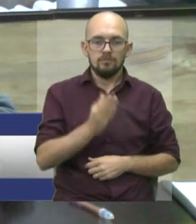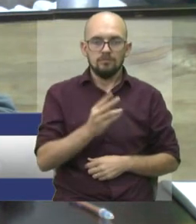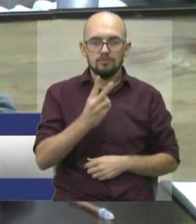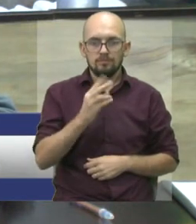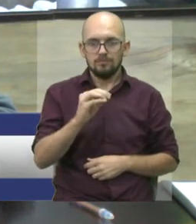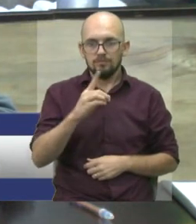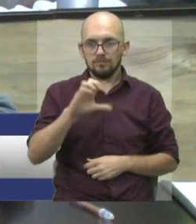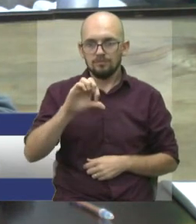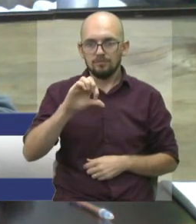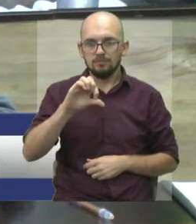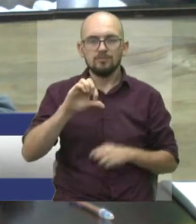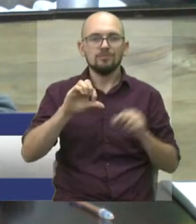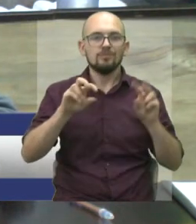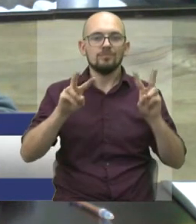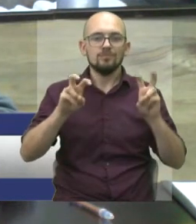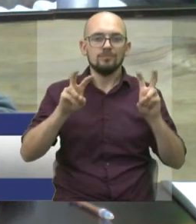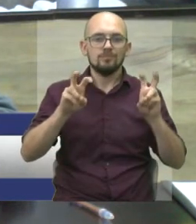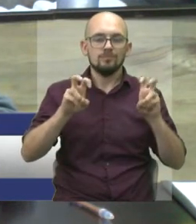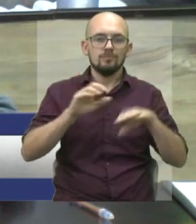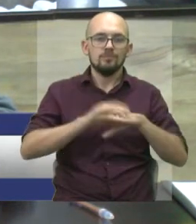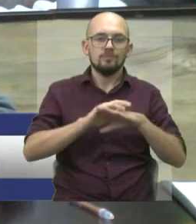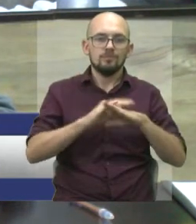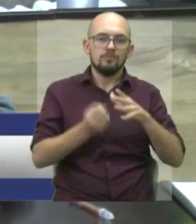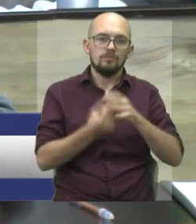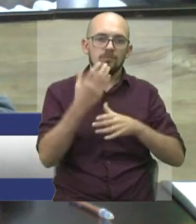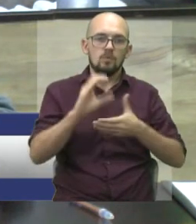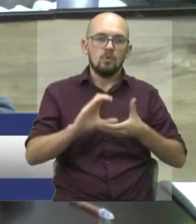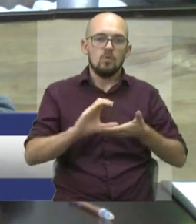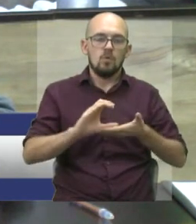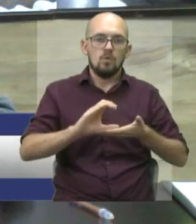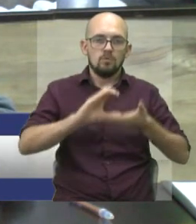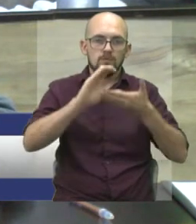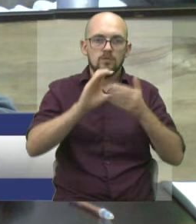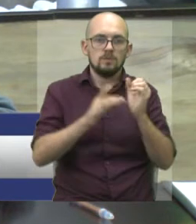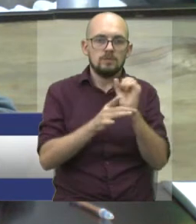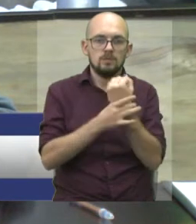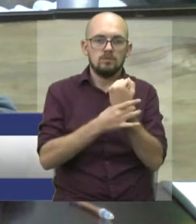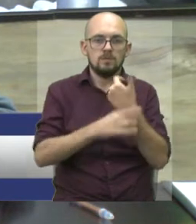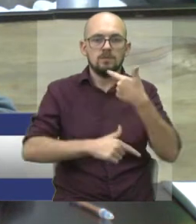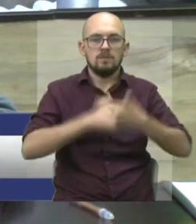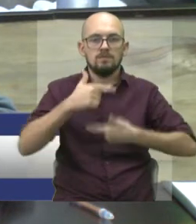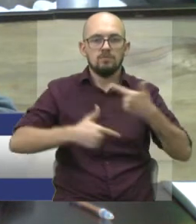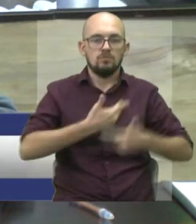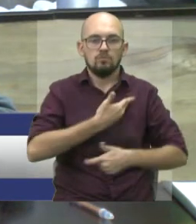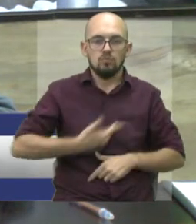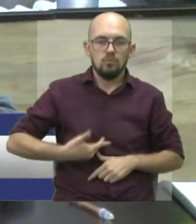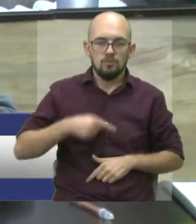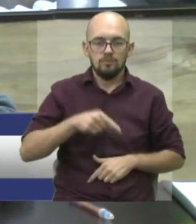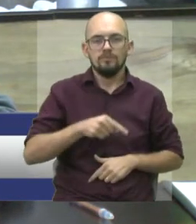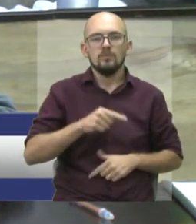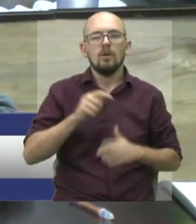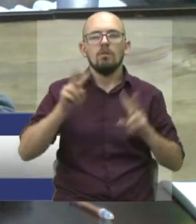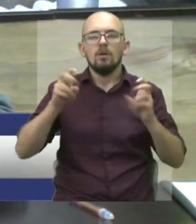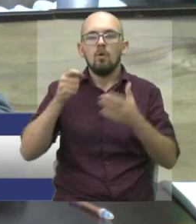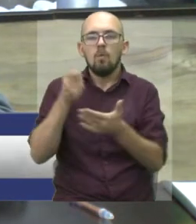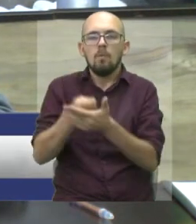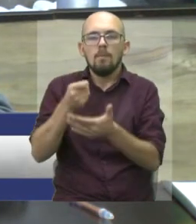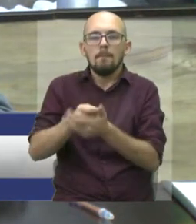27/2019. Autoria: Comissão de Segurança e Serviços Públicos. Obriga